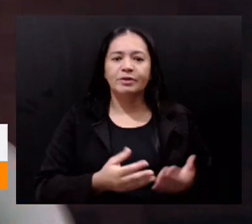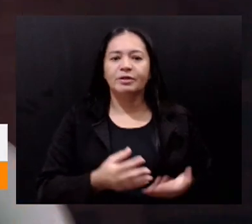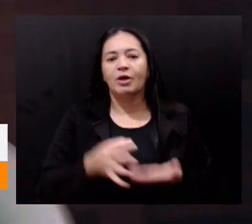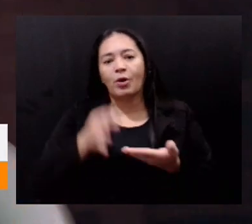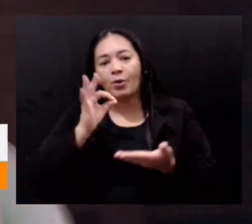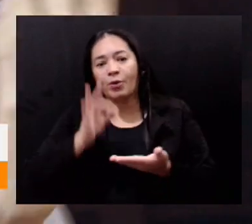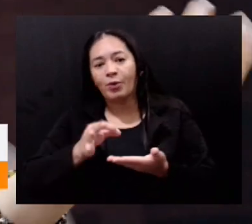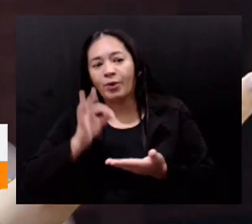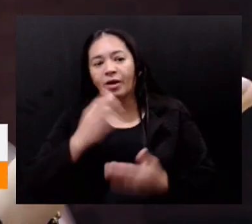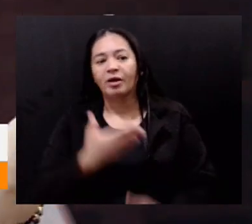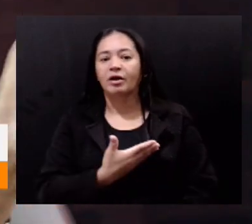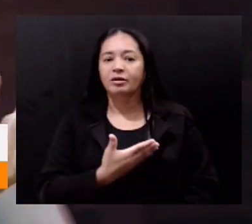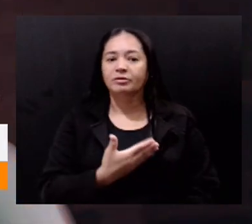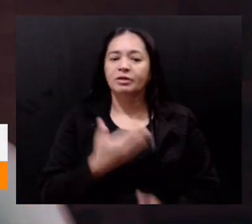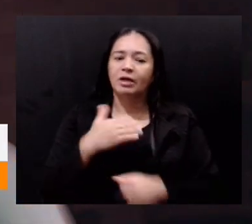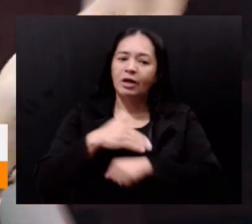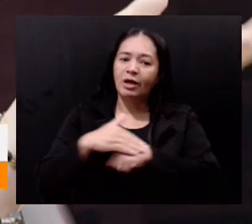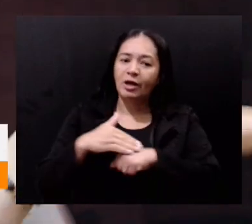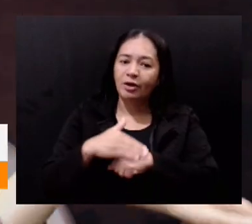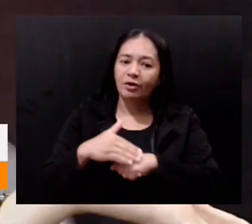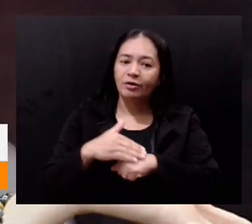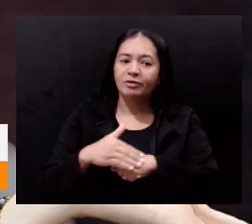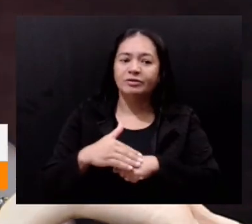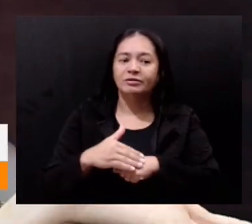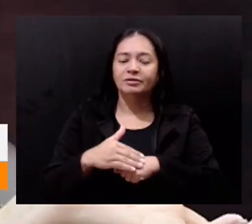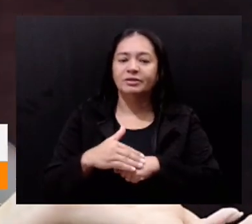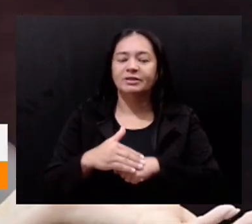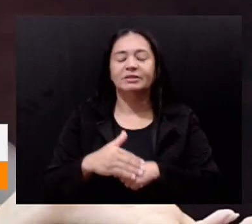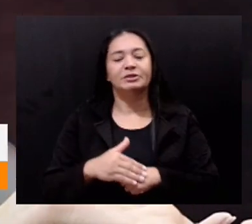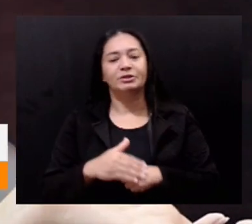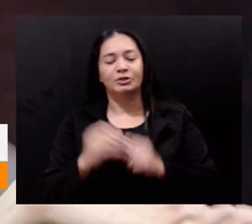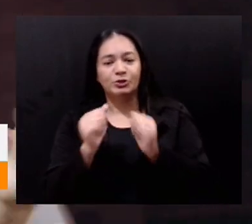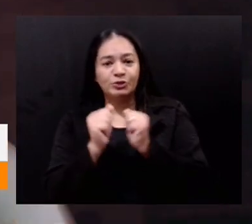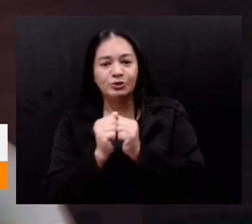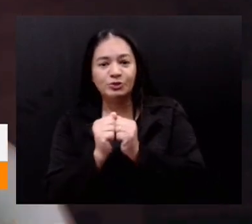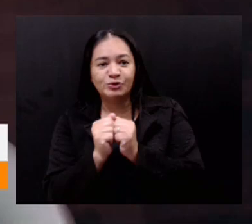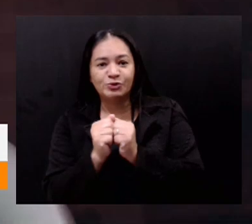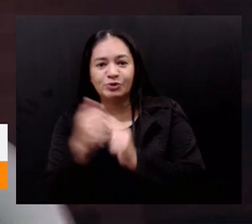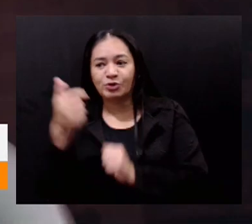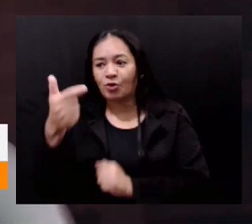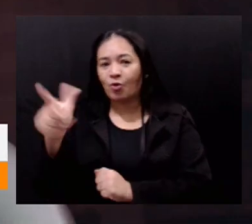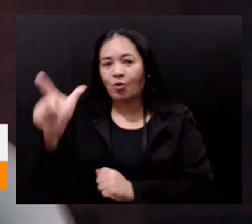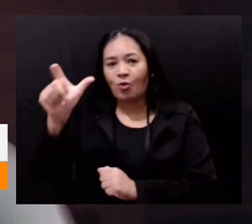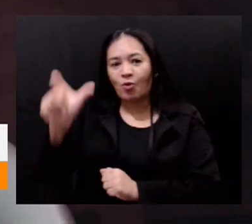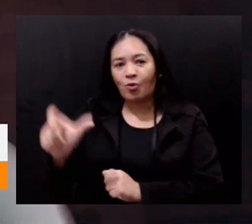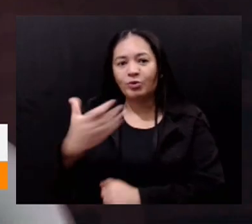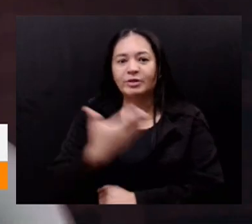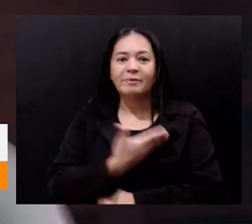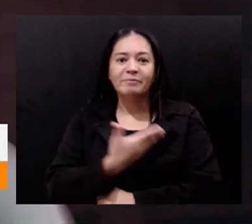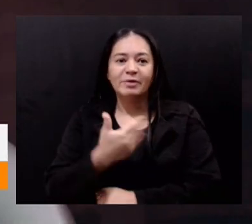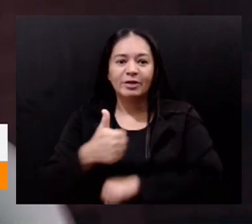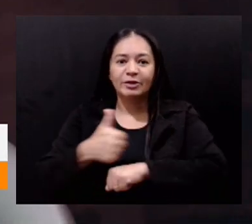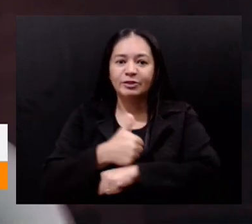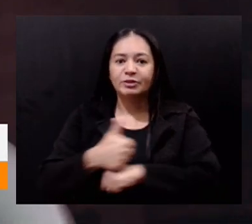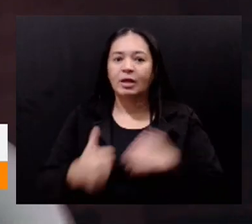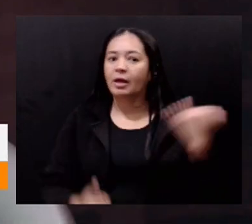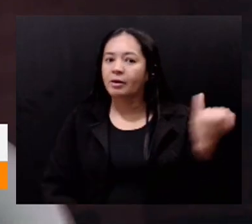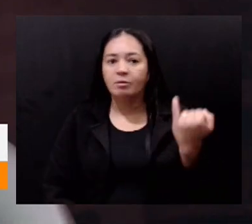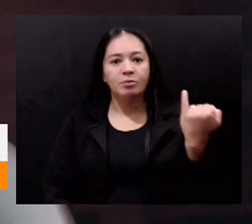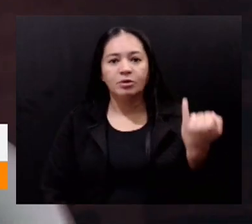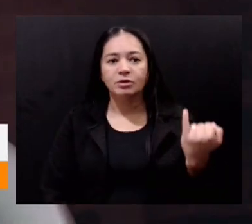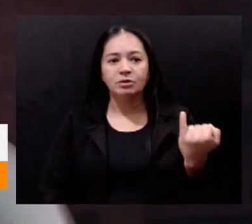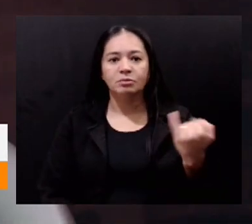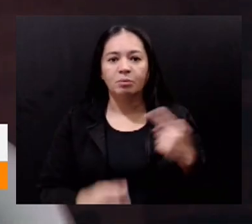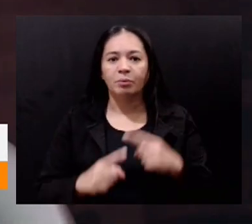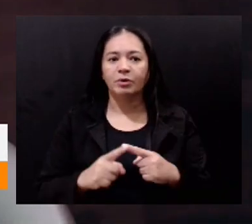diálogo com isso Uhum. com as pessoas, com uma outra colega de profissão, é tão importante, porque faz com que você tenha o quê? O